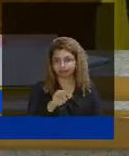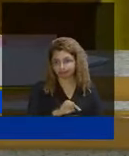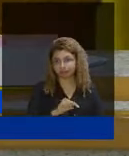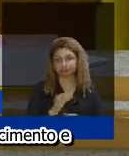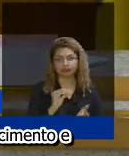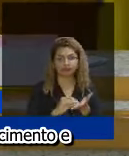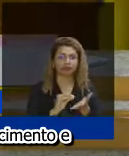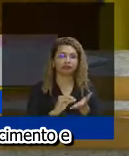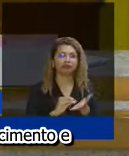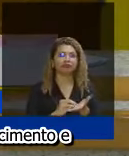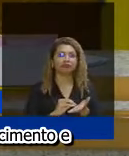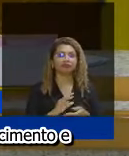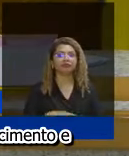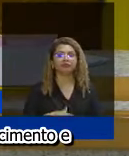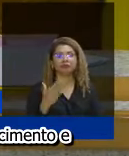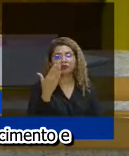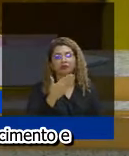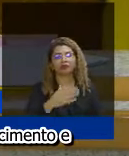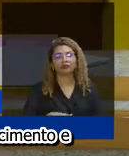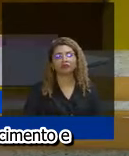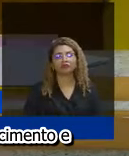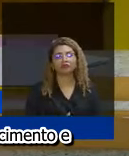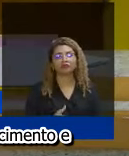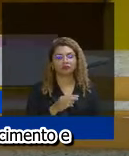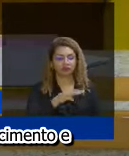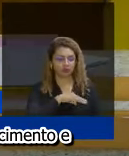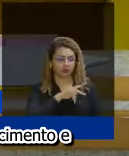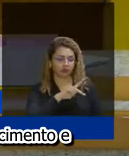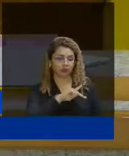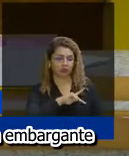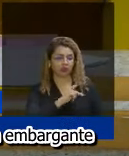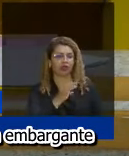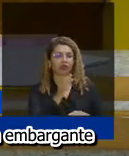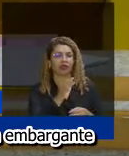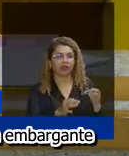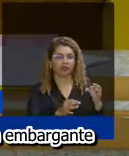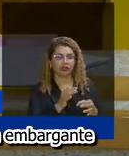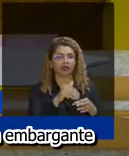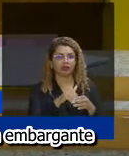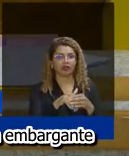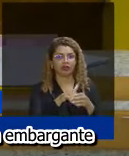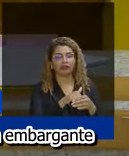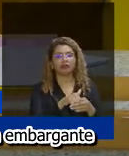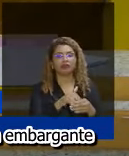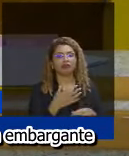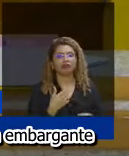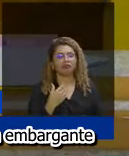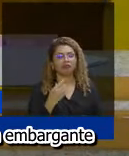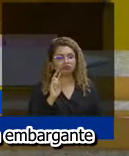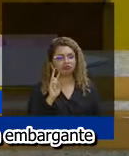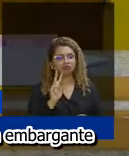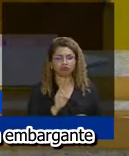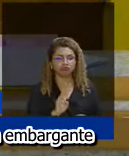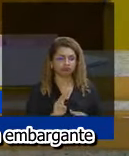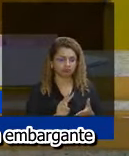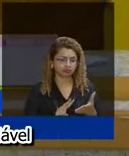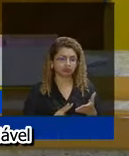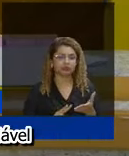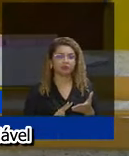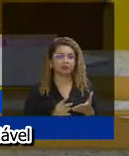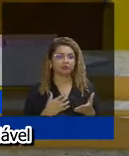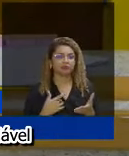subestabelecimento. O Ministério Público Eleitoral se manifestou pelo conhecimento e não provimento dos embargos. Disse que as alegações da